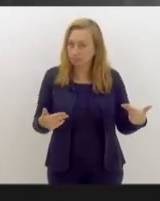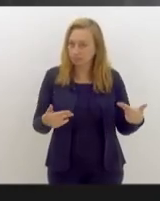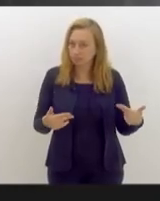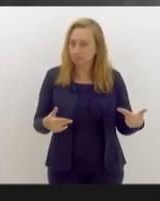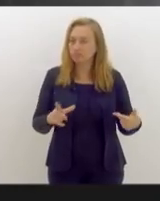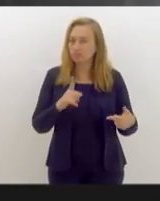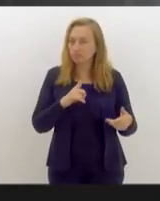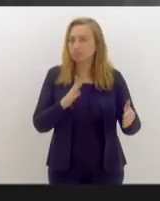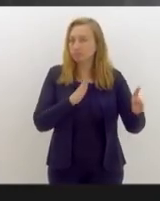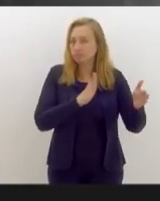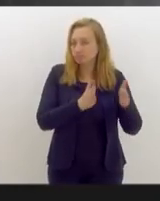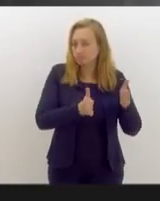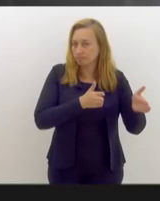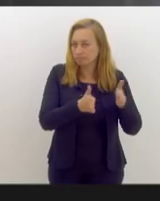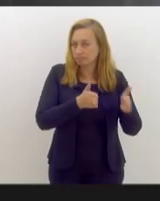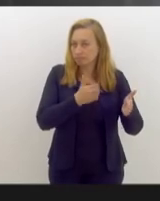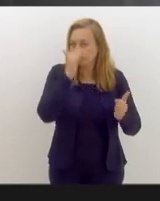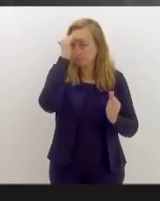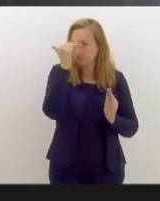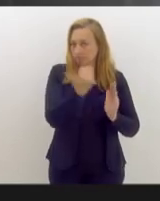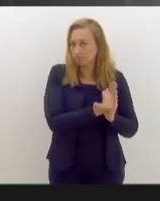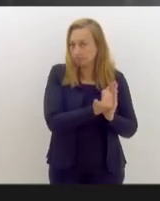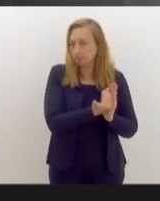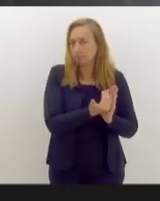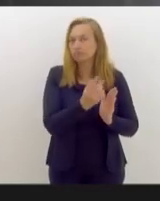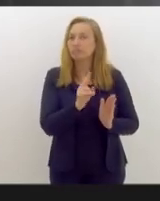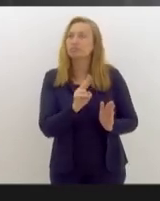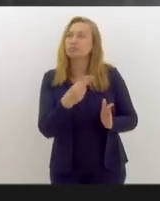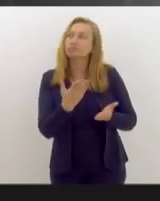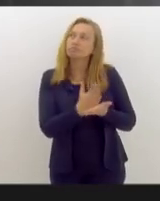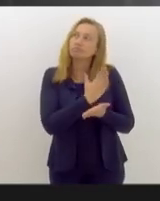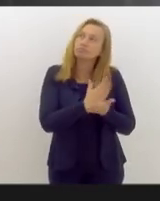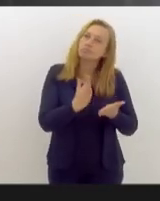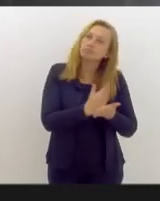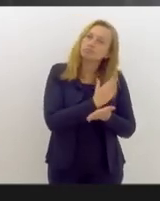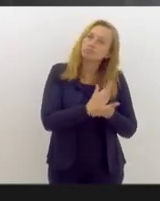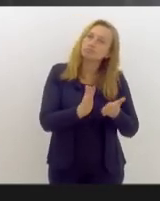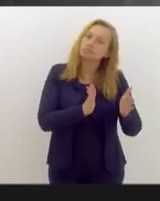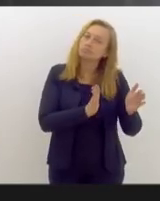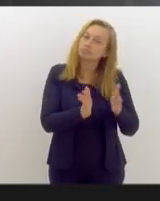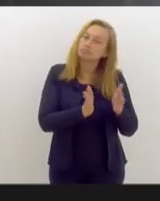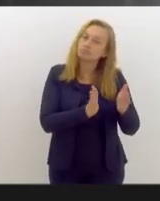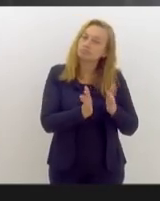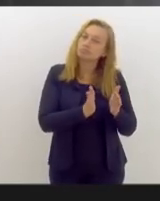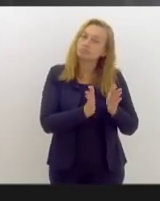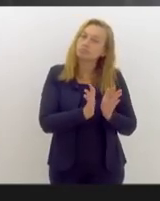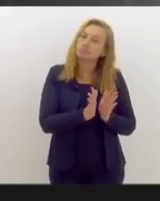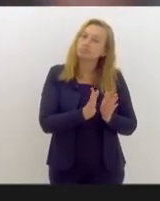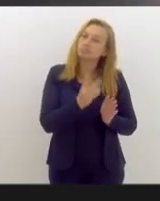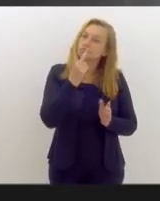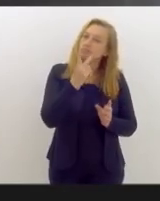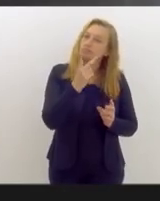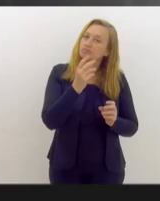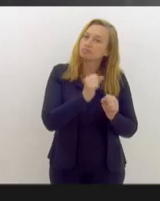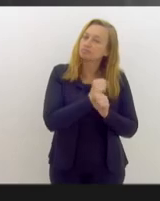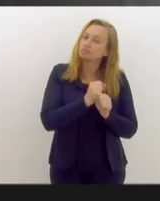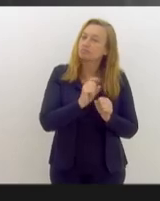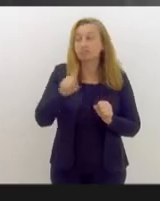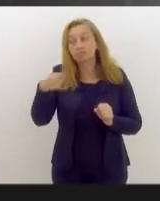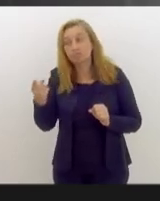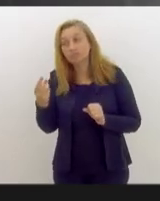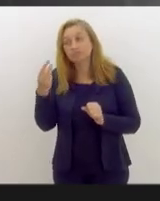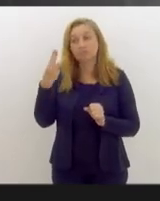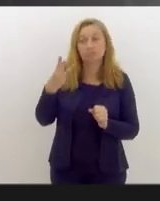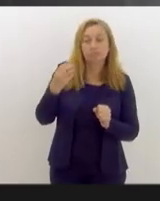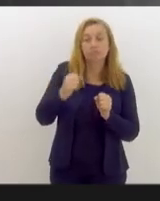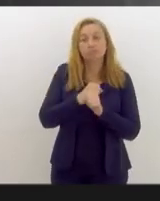tinham prazos a serem cumpridos, ou algumas prazos de 1 ano, outras prazos de 2 anos, outras prazos de